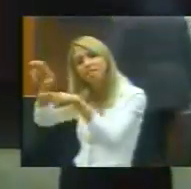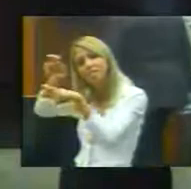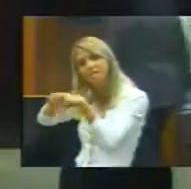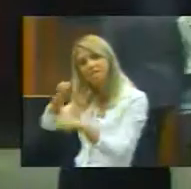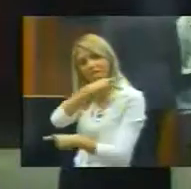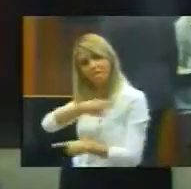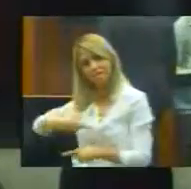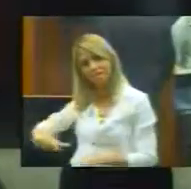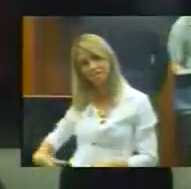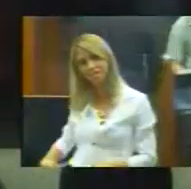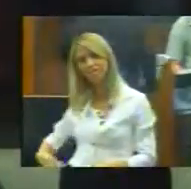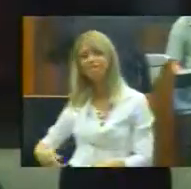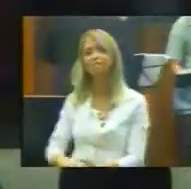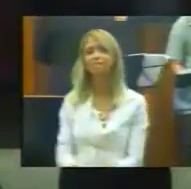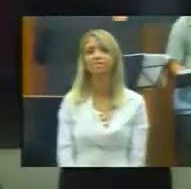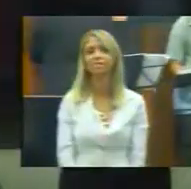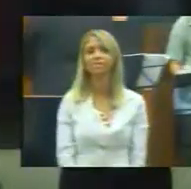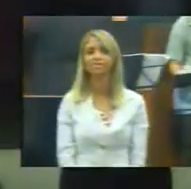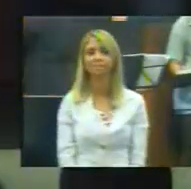juvenil.